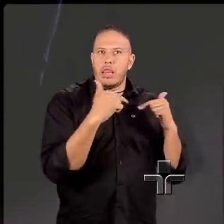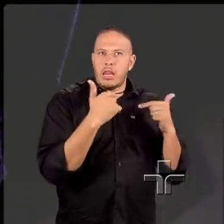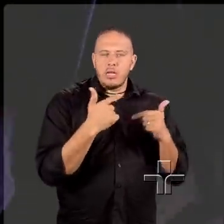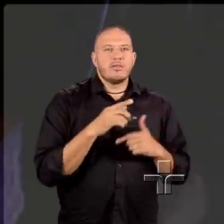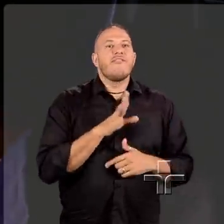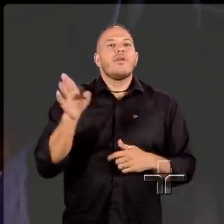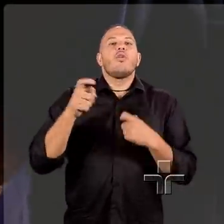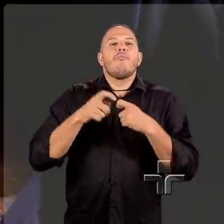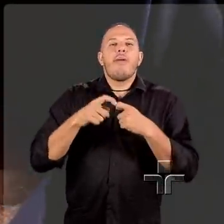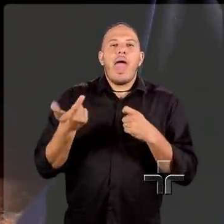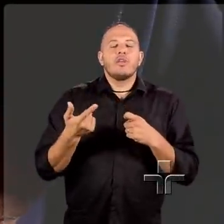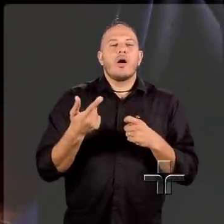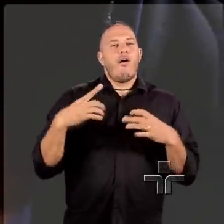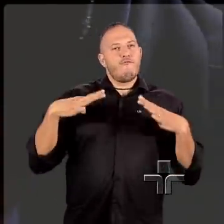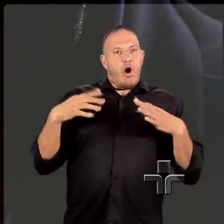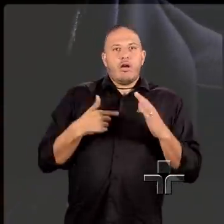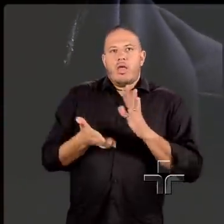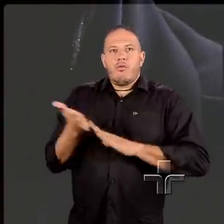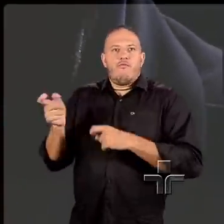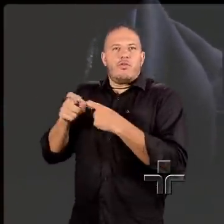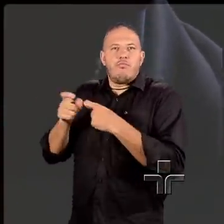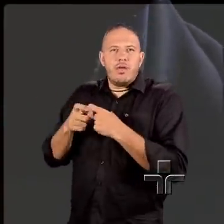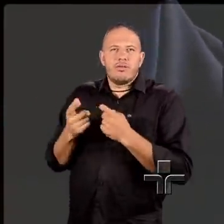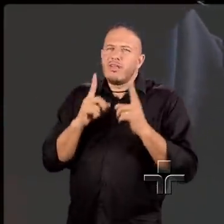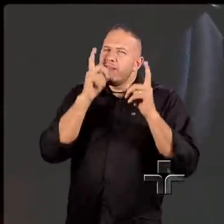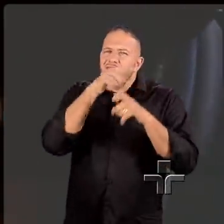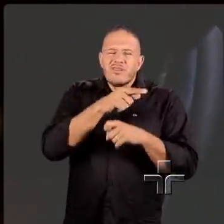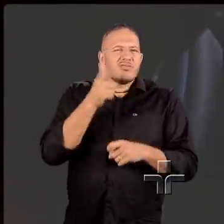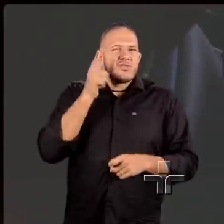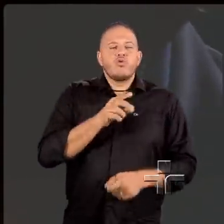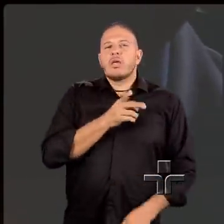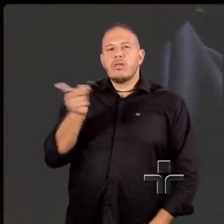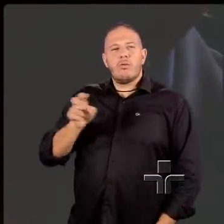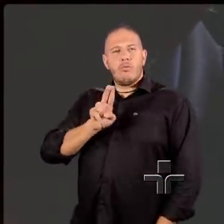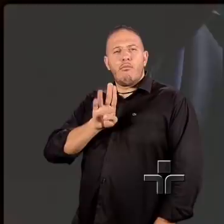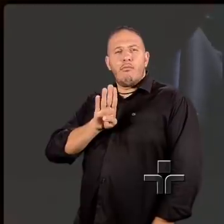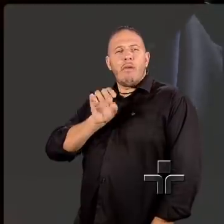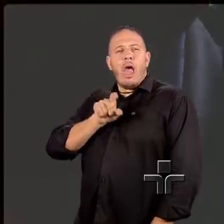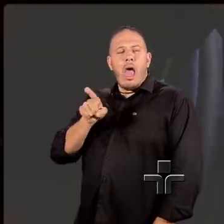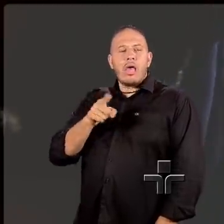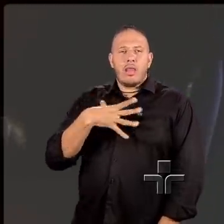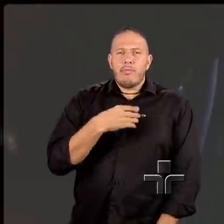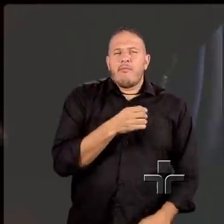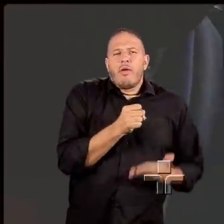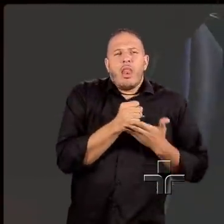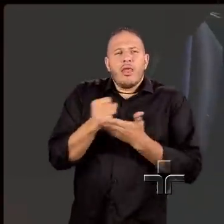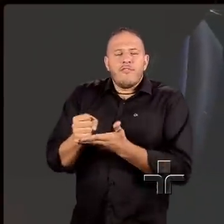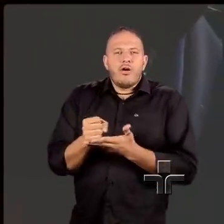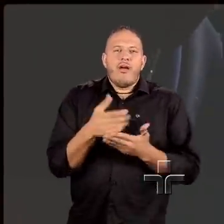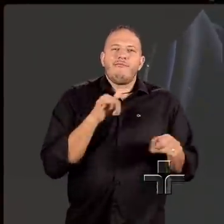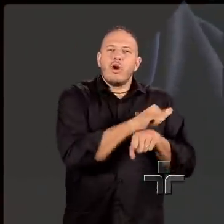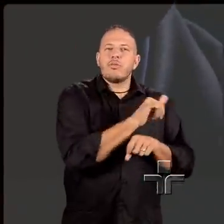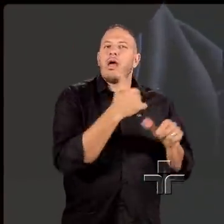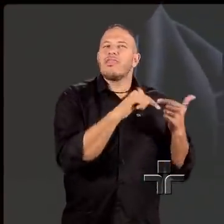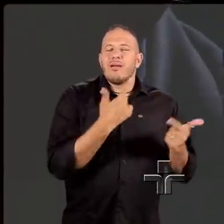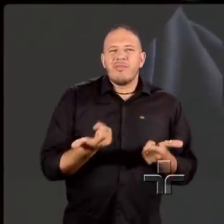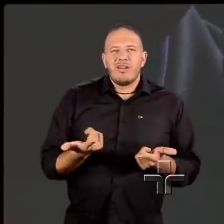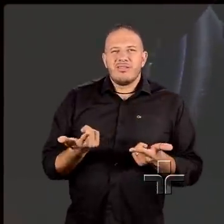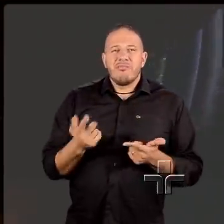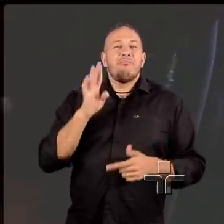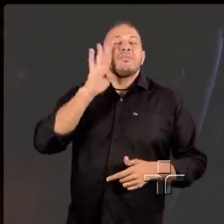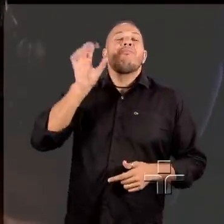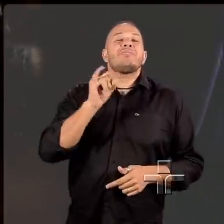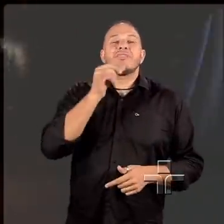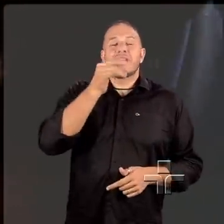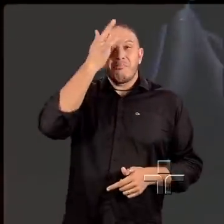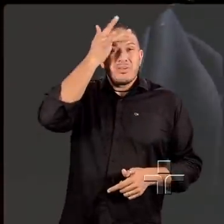no médico nas suas folgas. É difícil você ir numa unidade básica de saúde, levar seu filho, perder seu dia de trabalho, especialmente se a